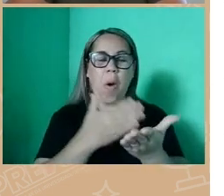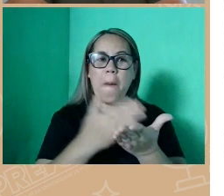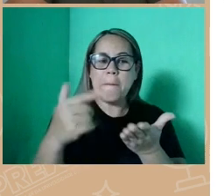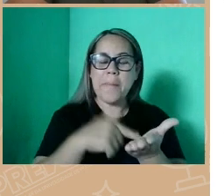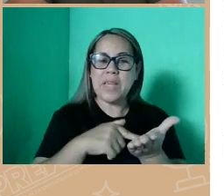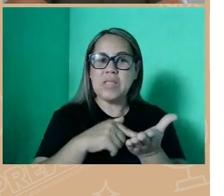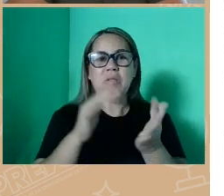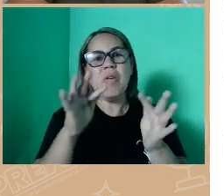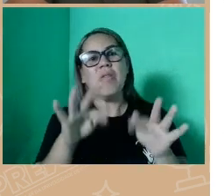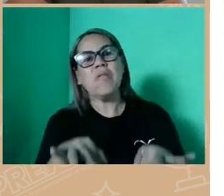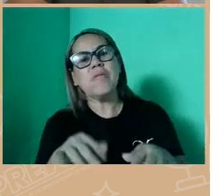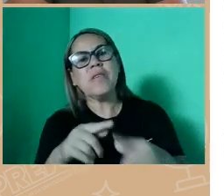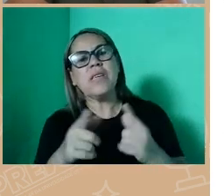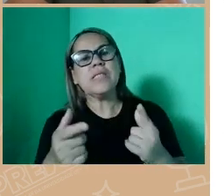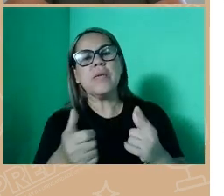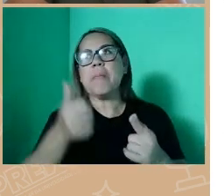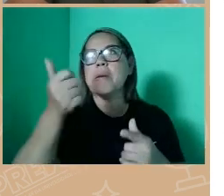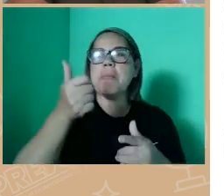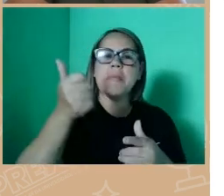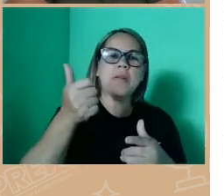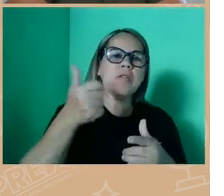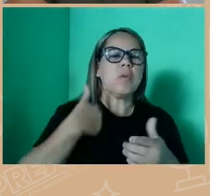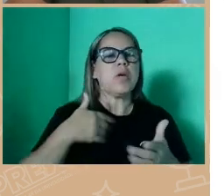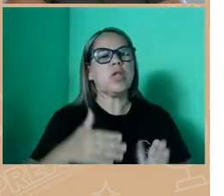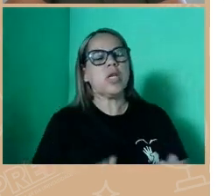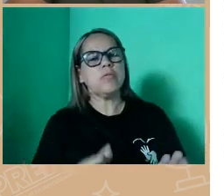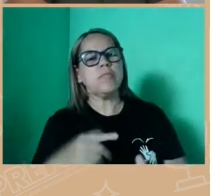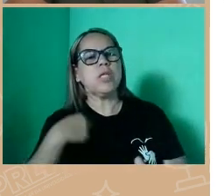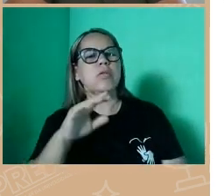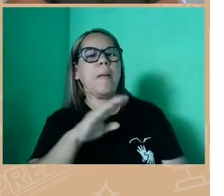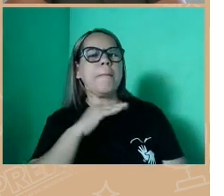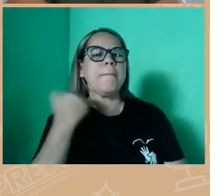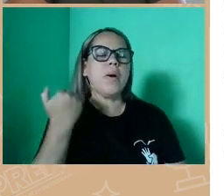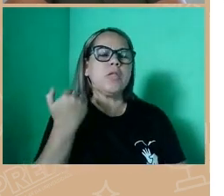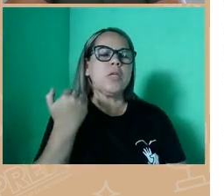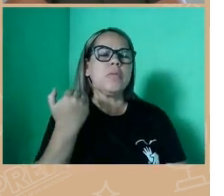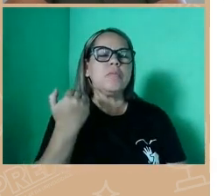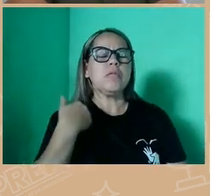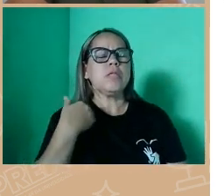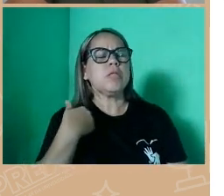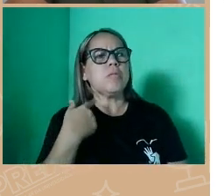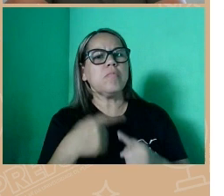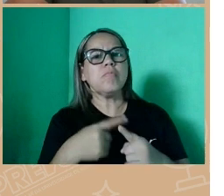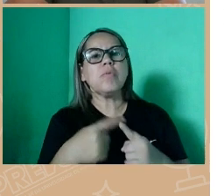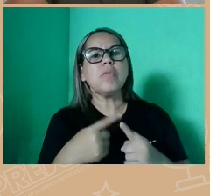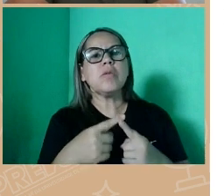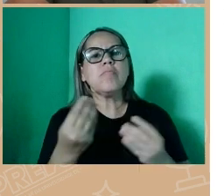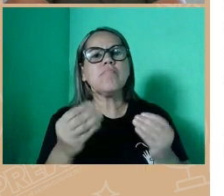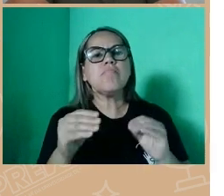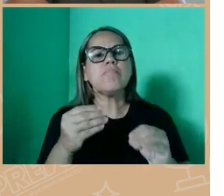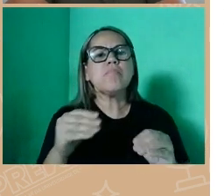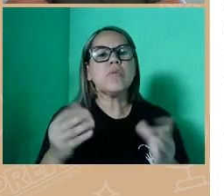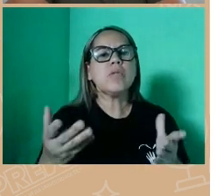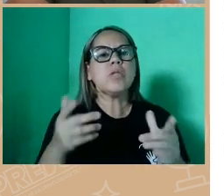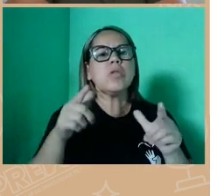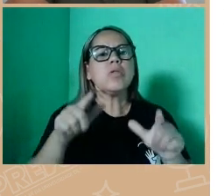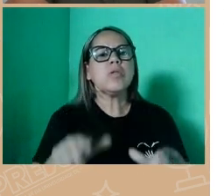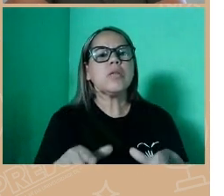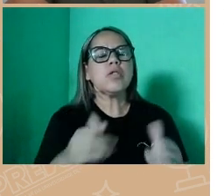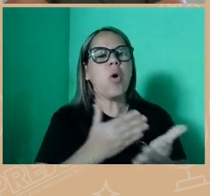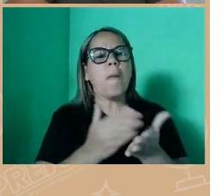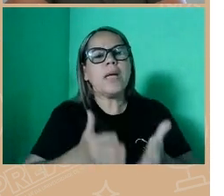se poria em primeiro lugar o meu nascimento ou a minha morte suposto o uso vulgar seja começar pelo nascimento